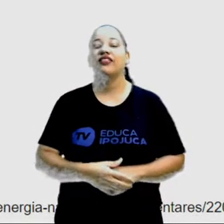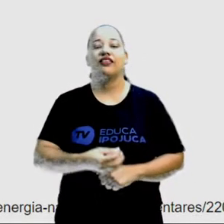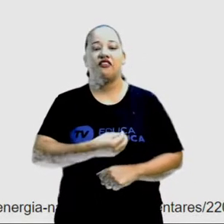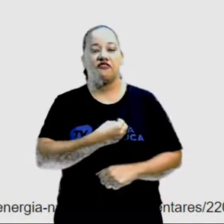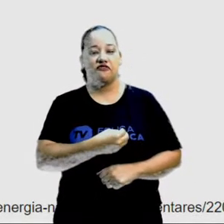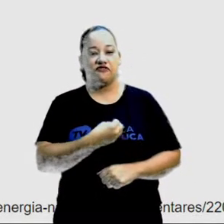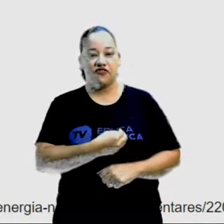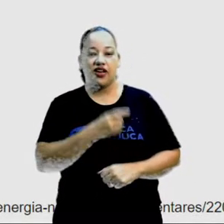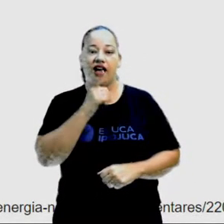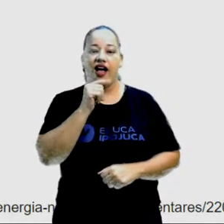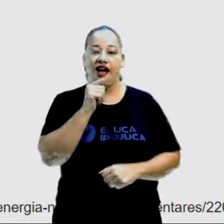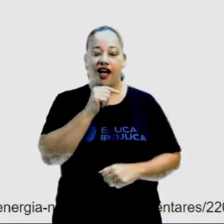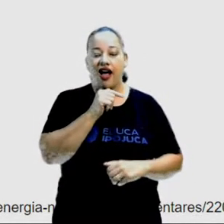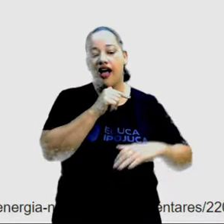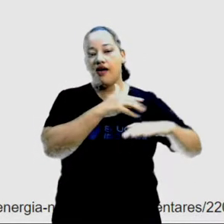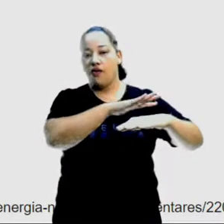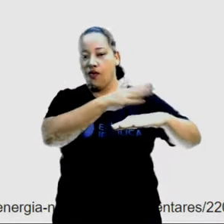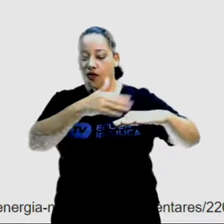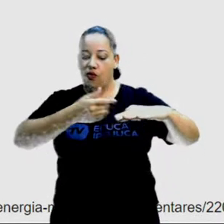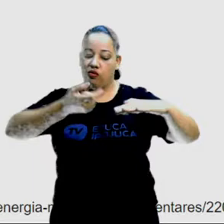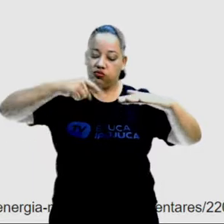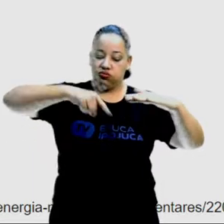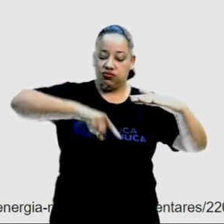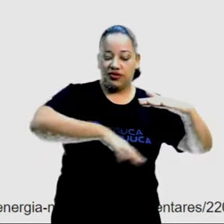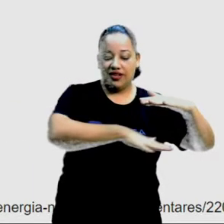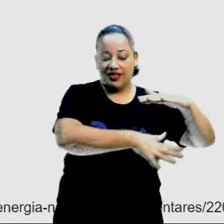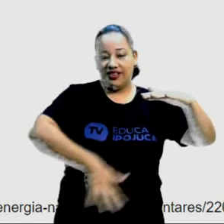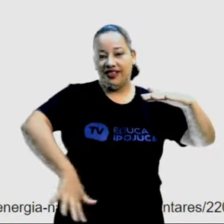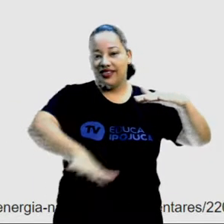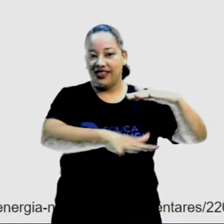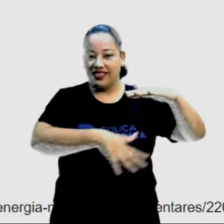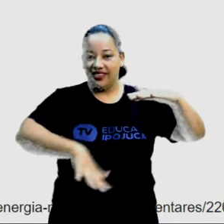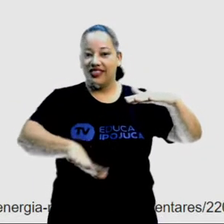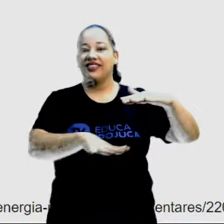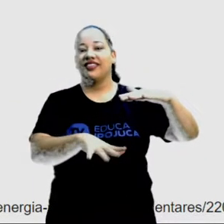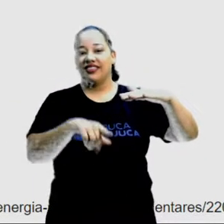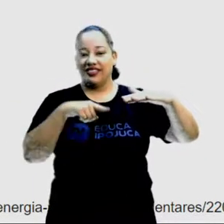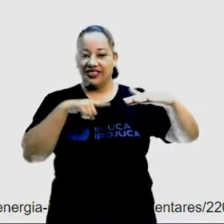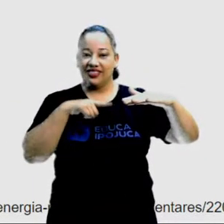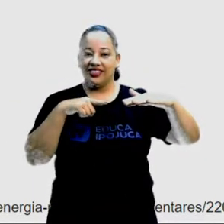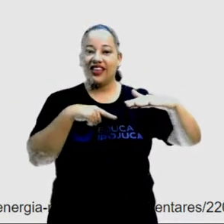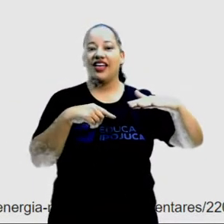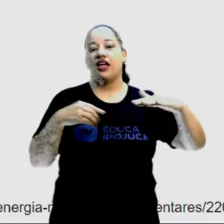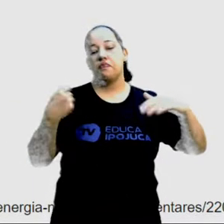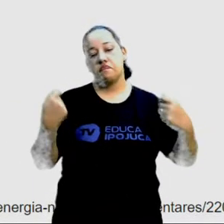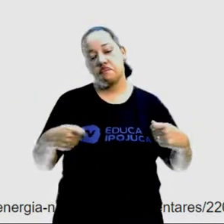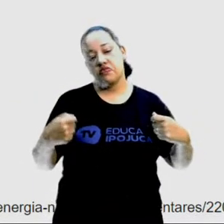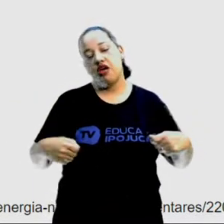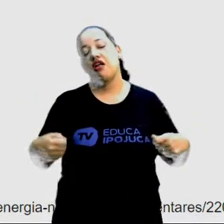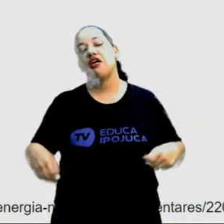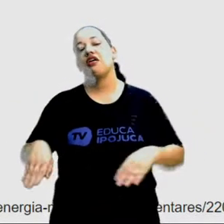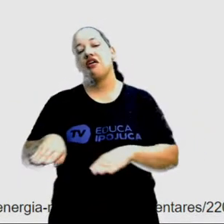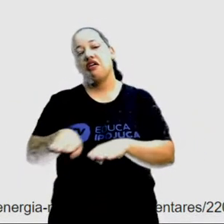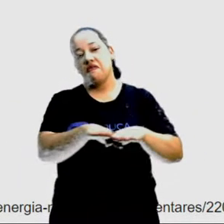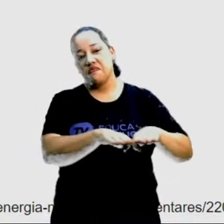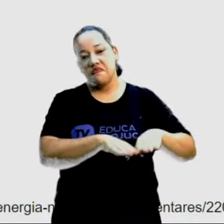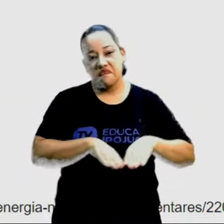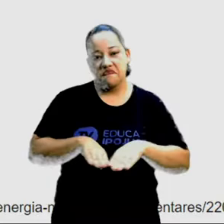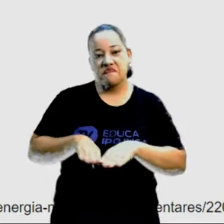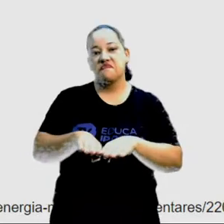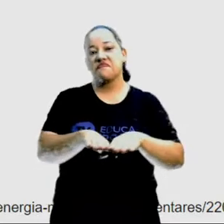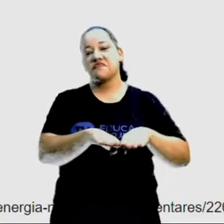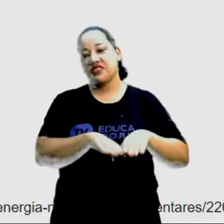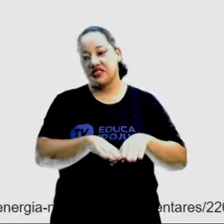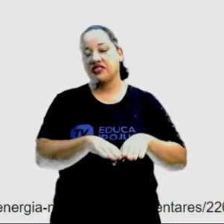onde existem vários estilos de vida caminhando em equilíbrio, pelo menos é o que deve acontecer, e já numa condição